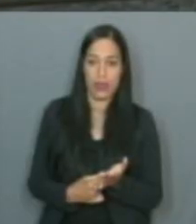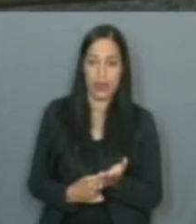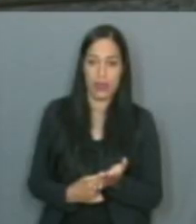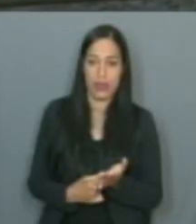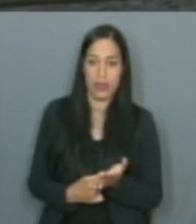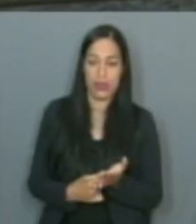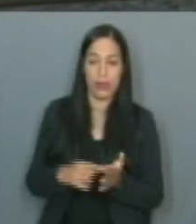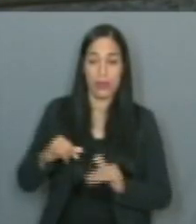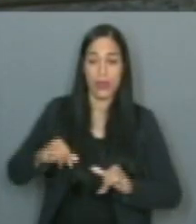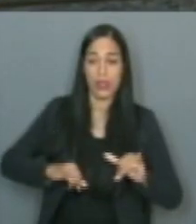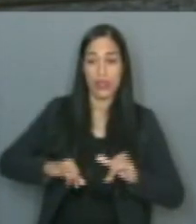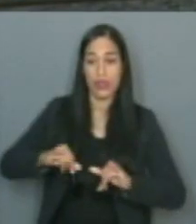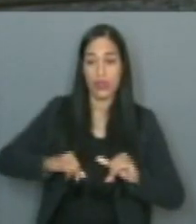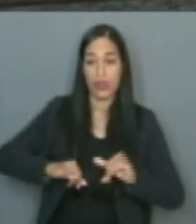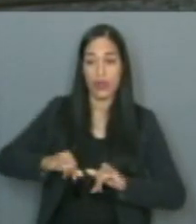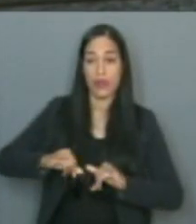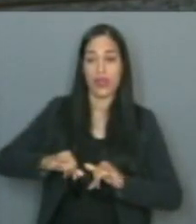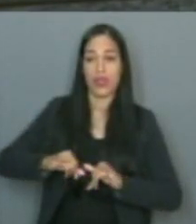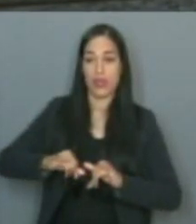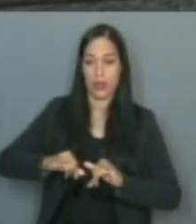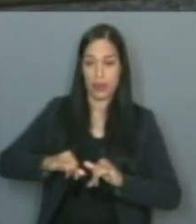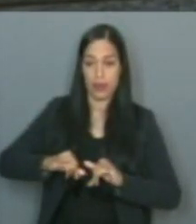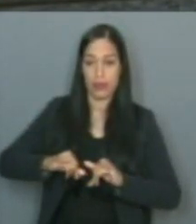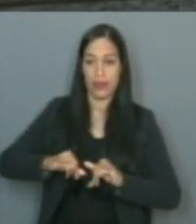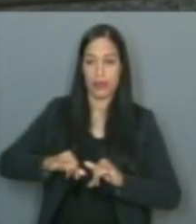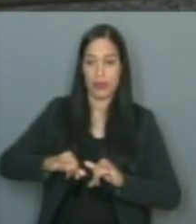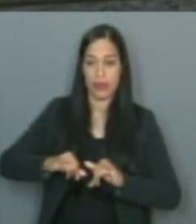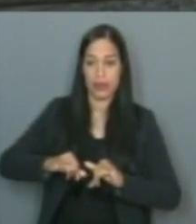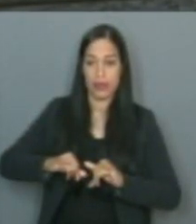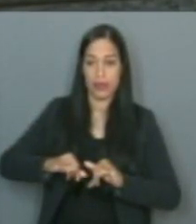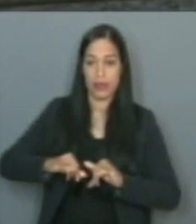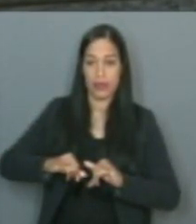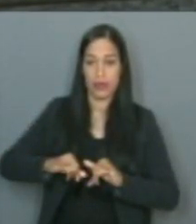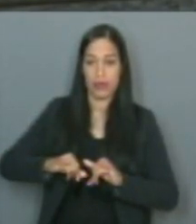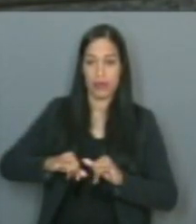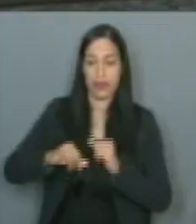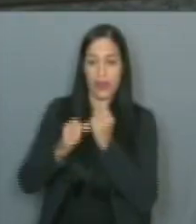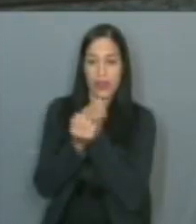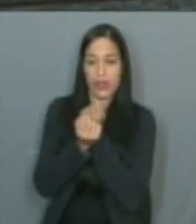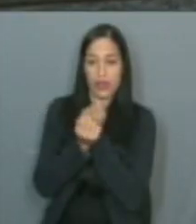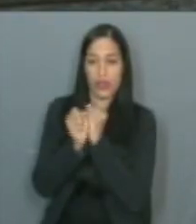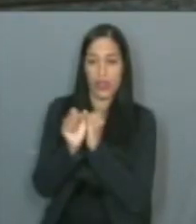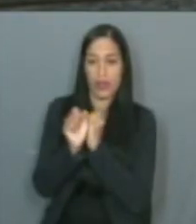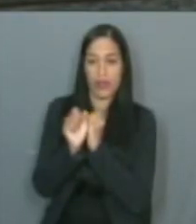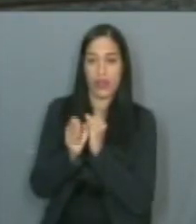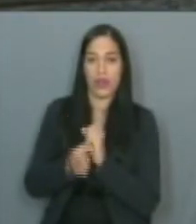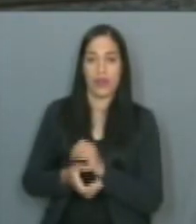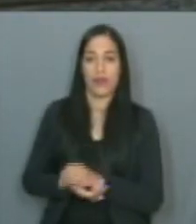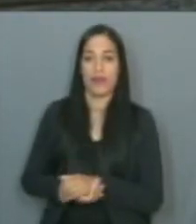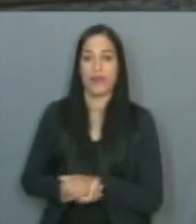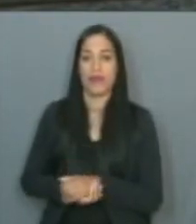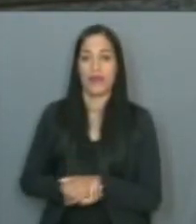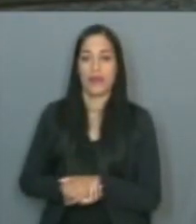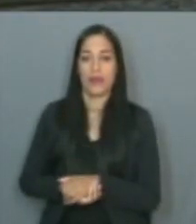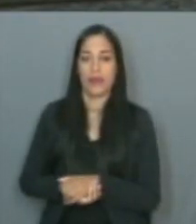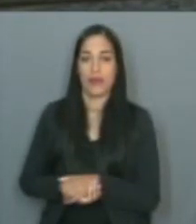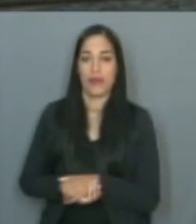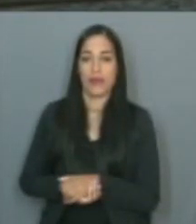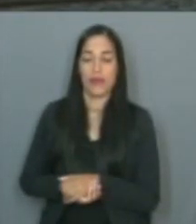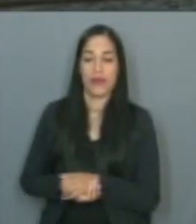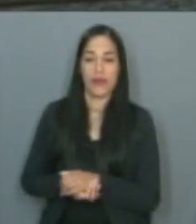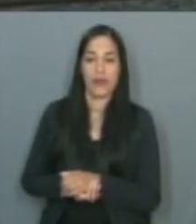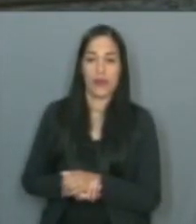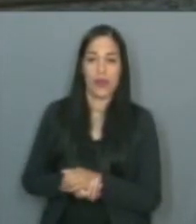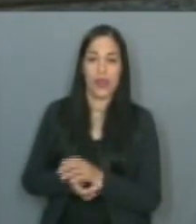que sofreram o processo absurdo da escravidão, que foram